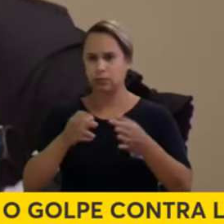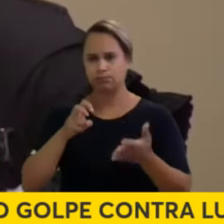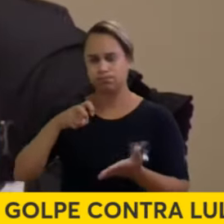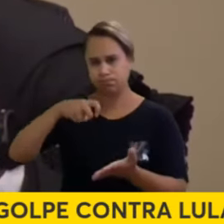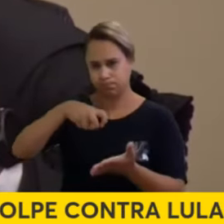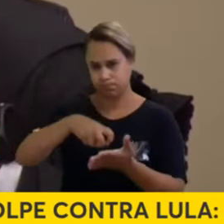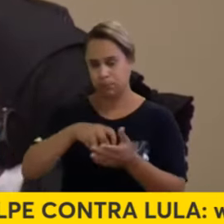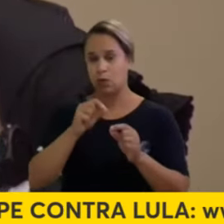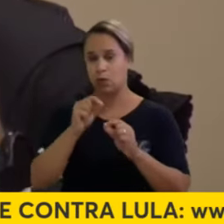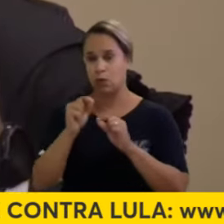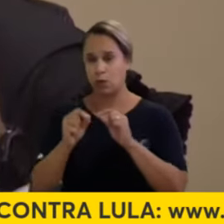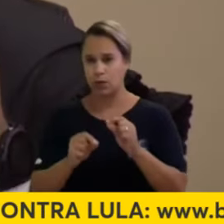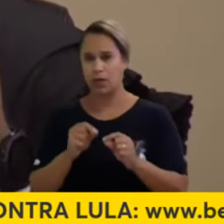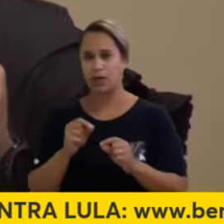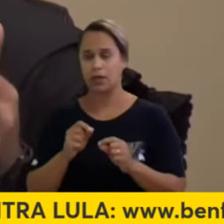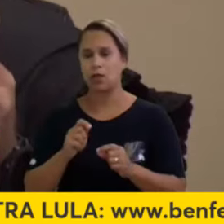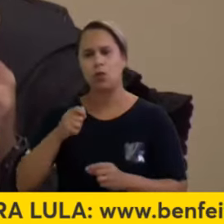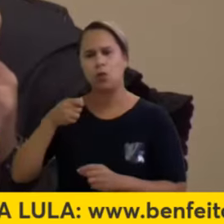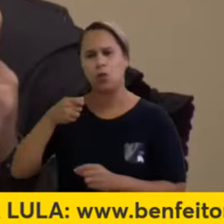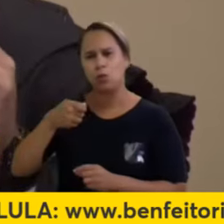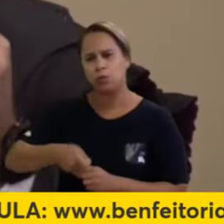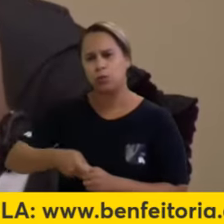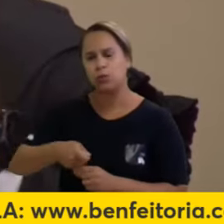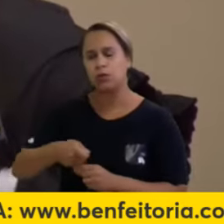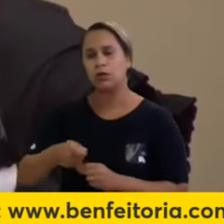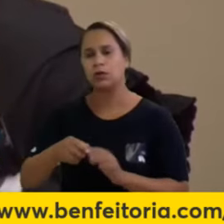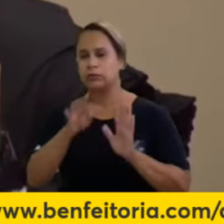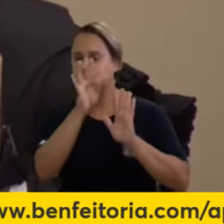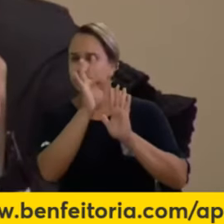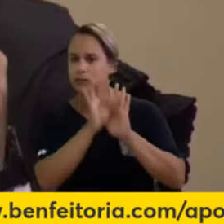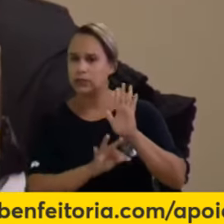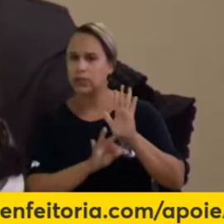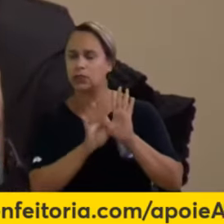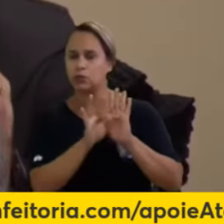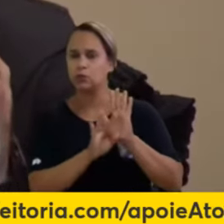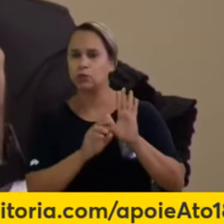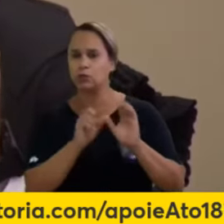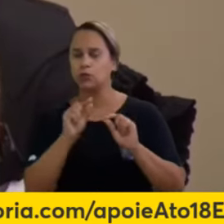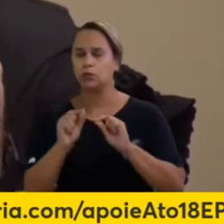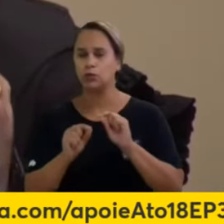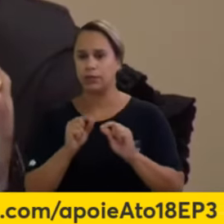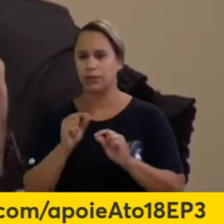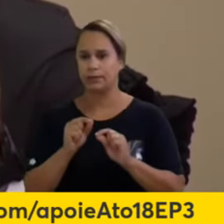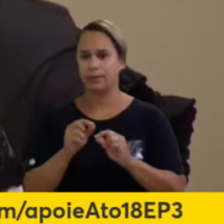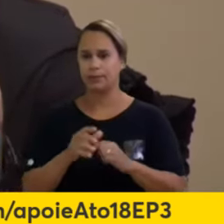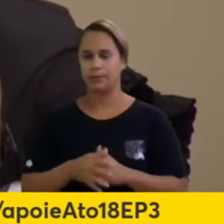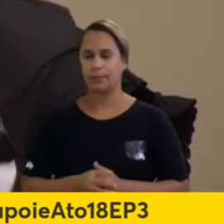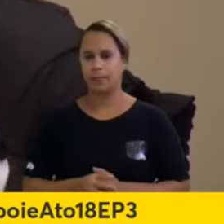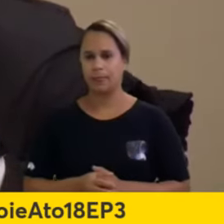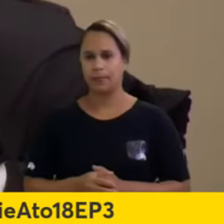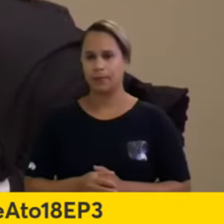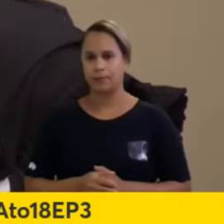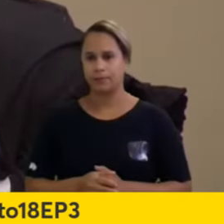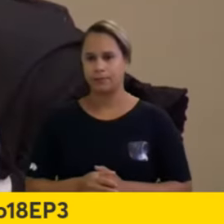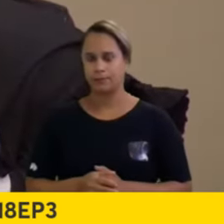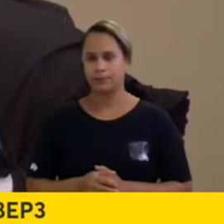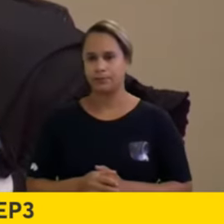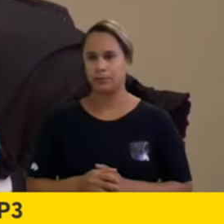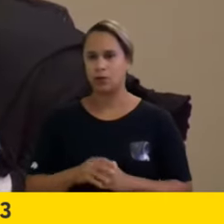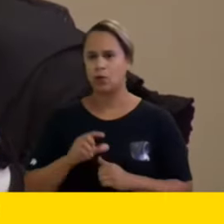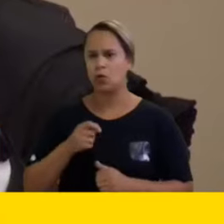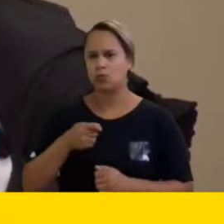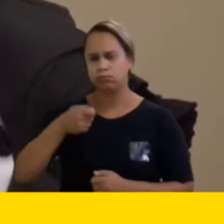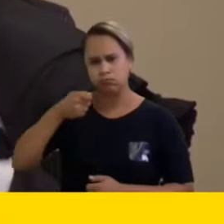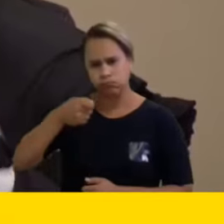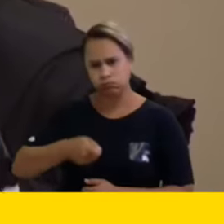conformando ou dando efetividade ao texto constitucional caso daí resul em condições impedimentos requisitos ou exigências que de